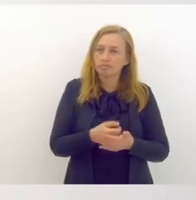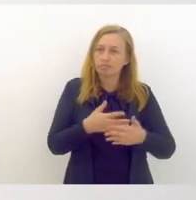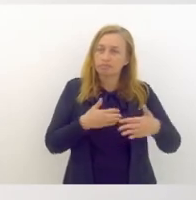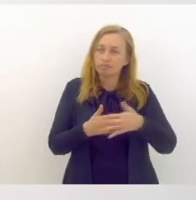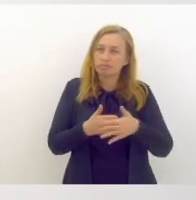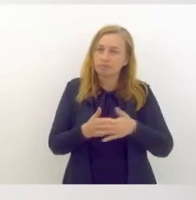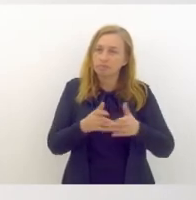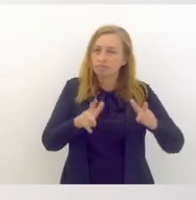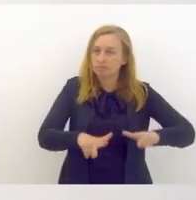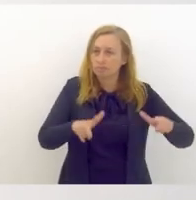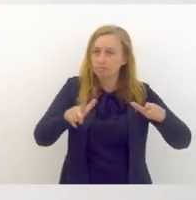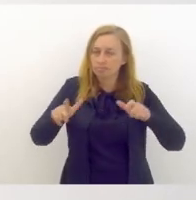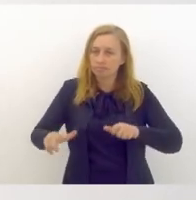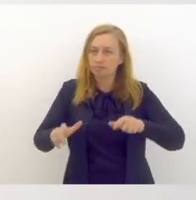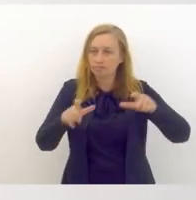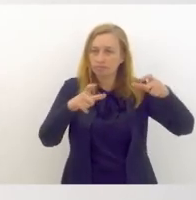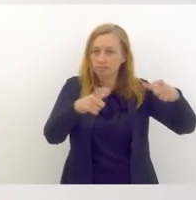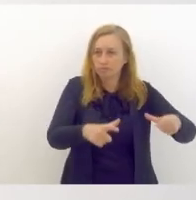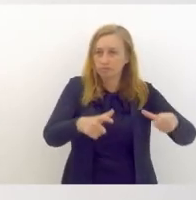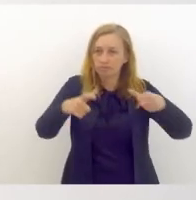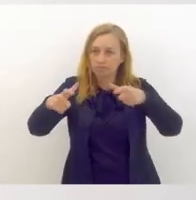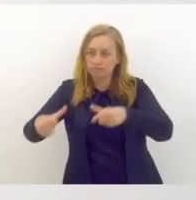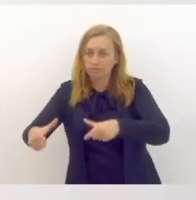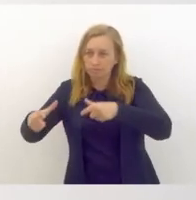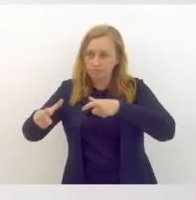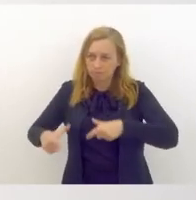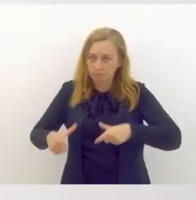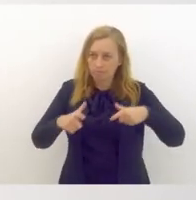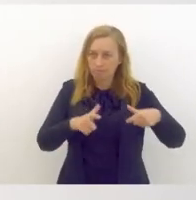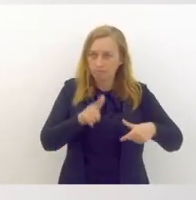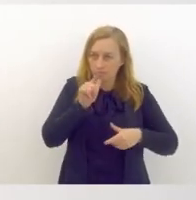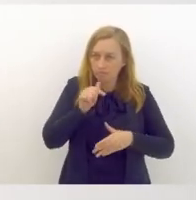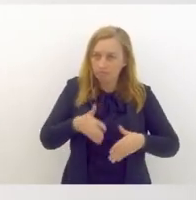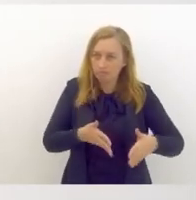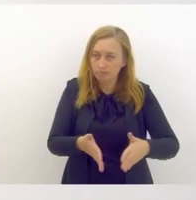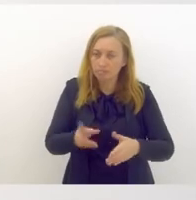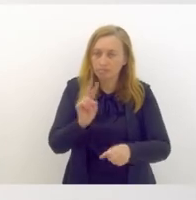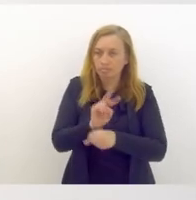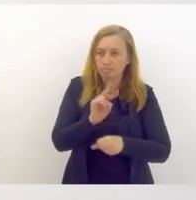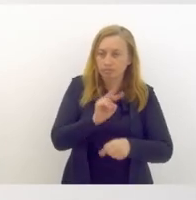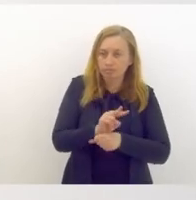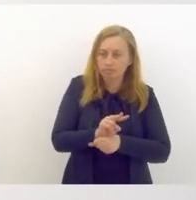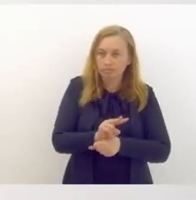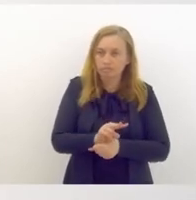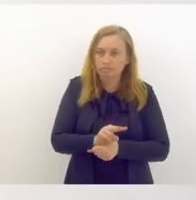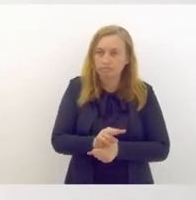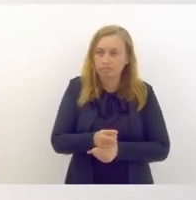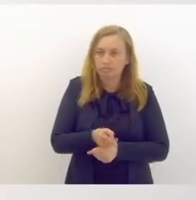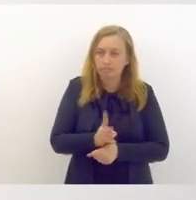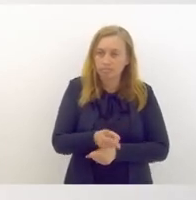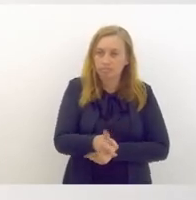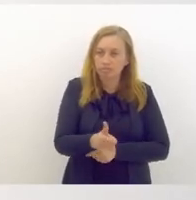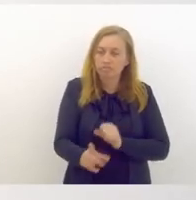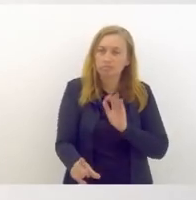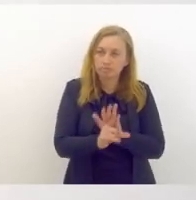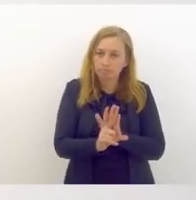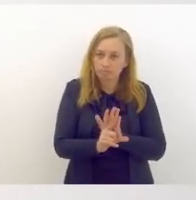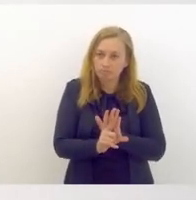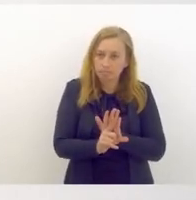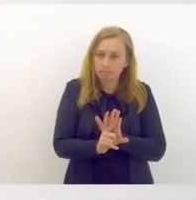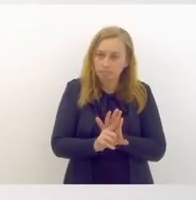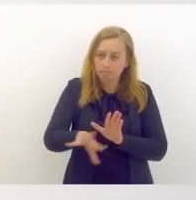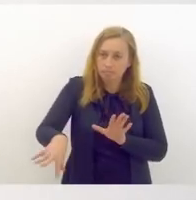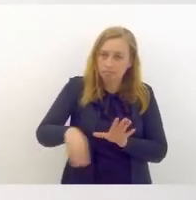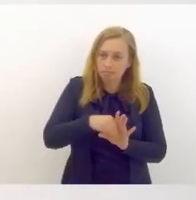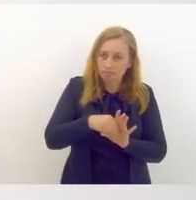proteção, as áreas adjacentes que estejam preservadas devem ser, está escrito em lei, devem ser